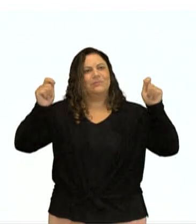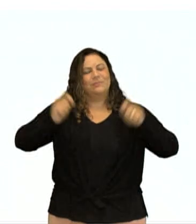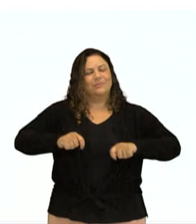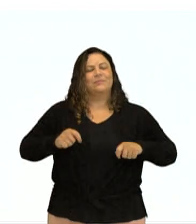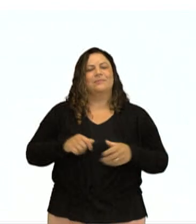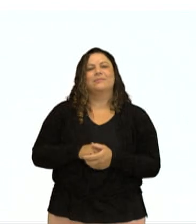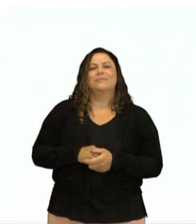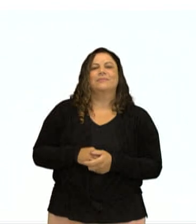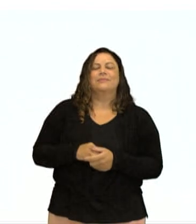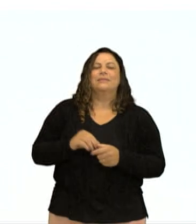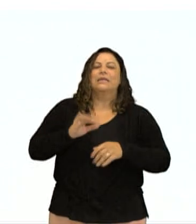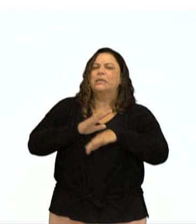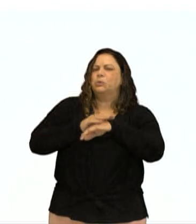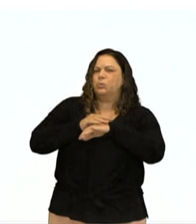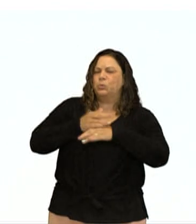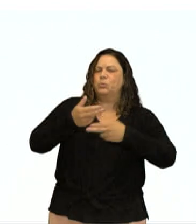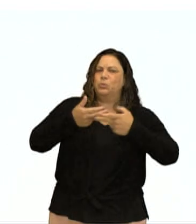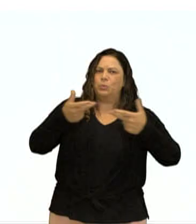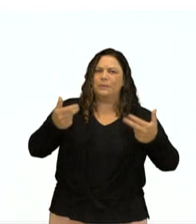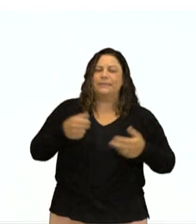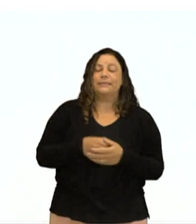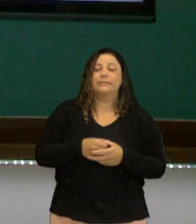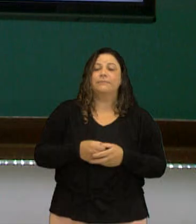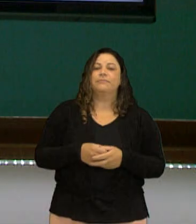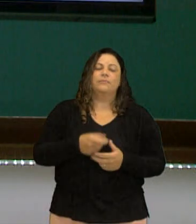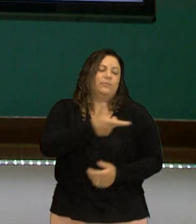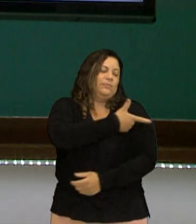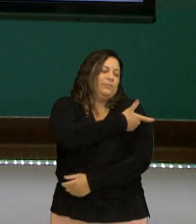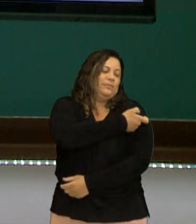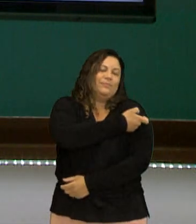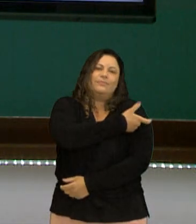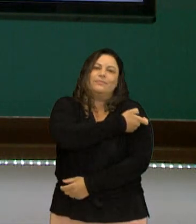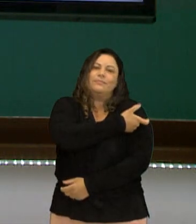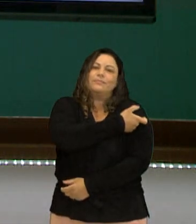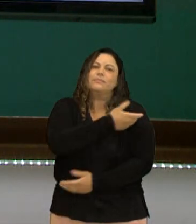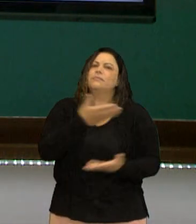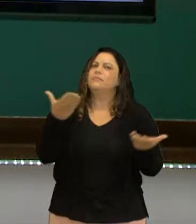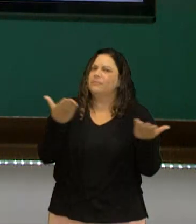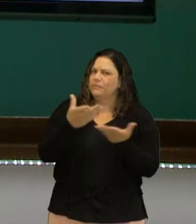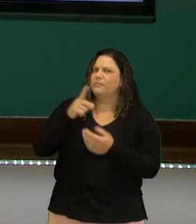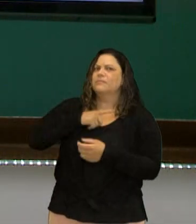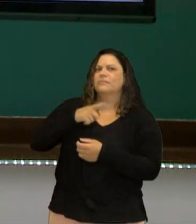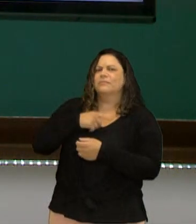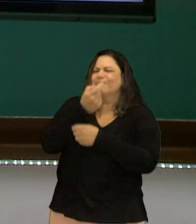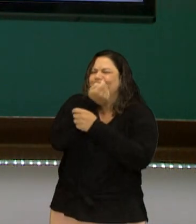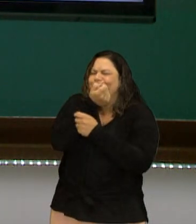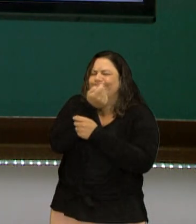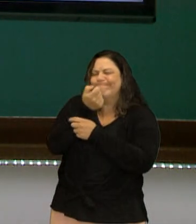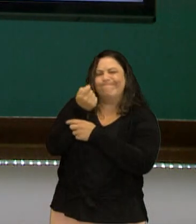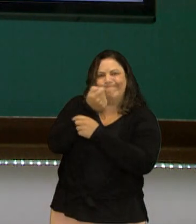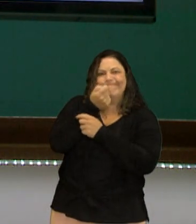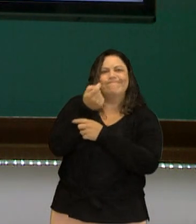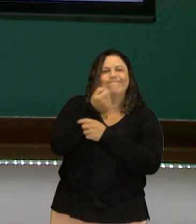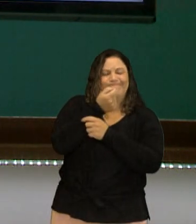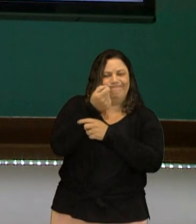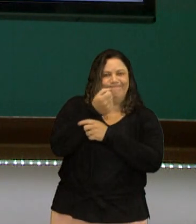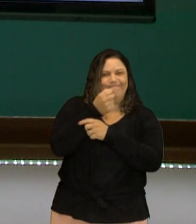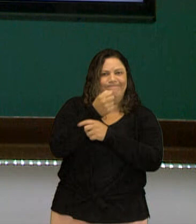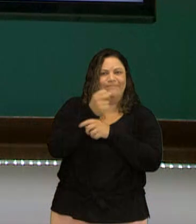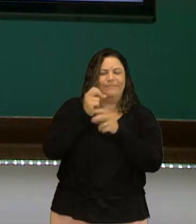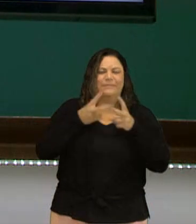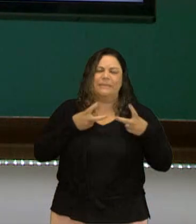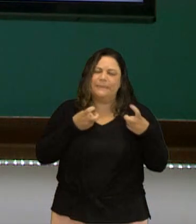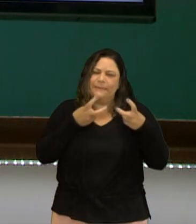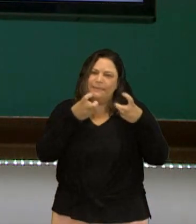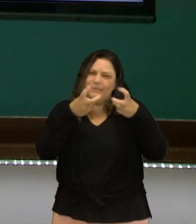de infecções. Quando nós tomamos a vacina, tem um pouquinho de vírus ou de bactéria. O nosso corpo